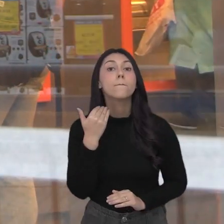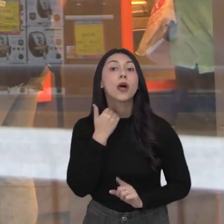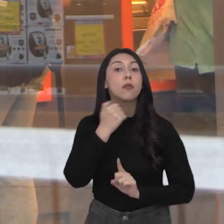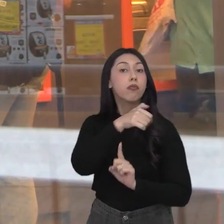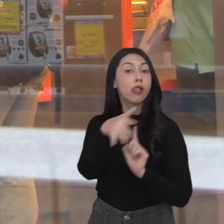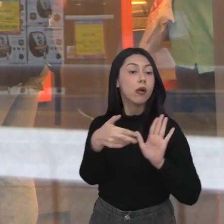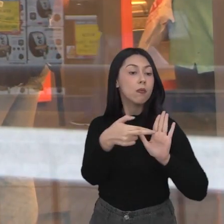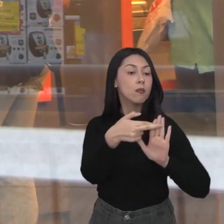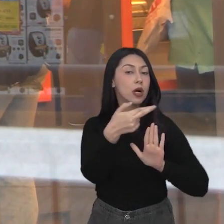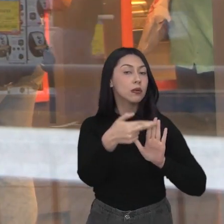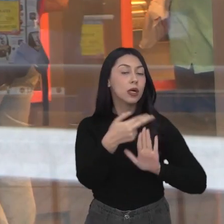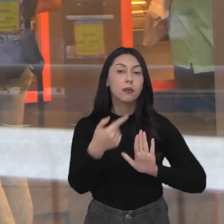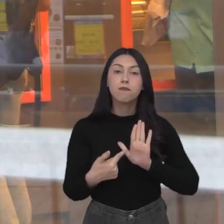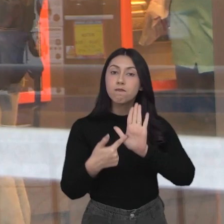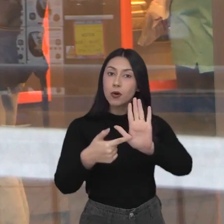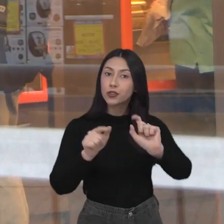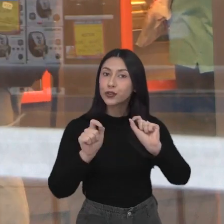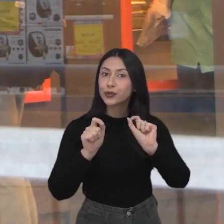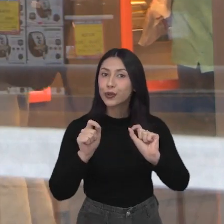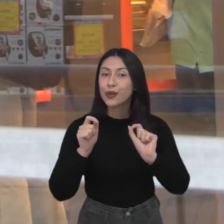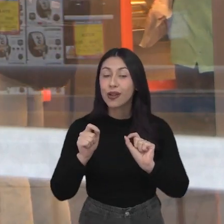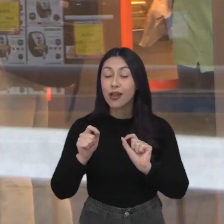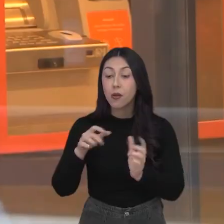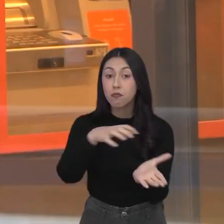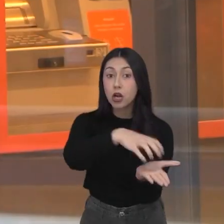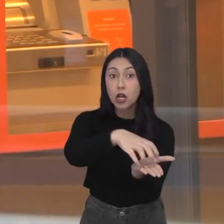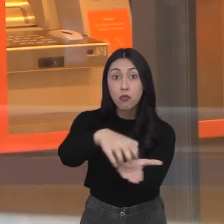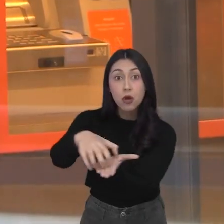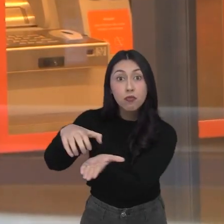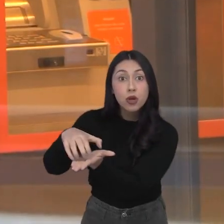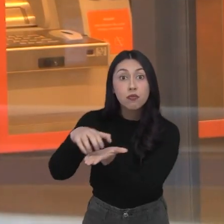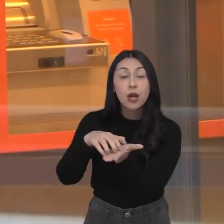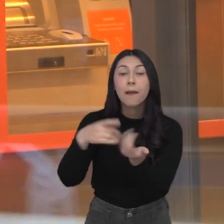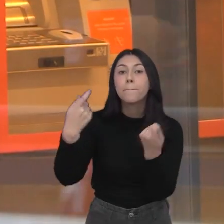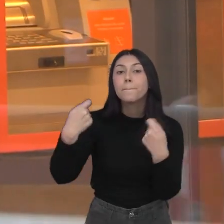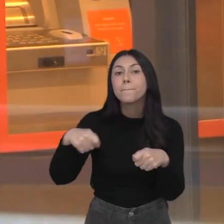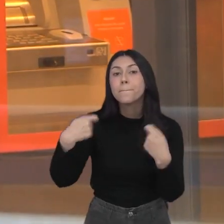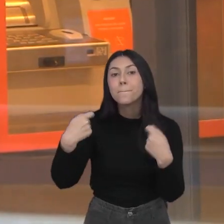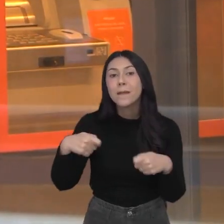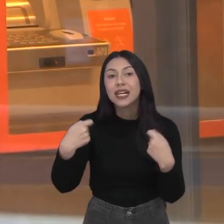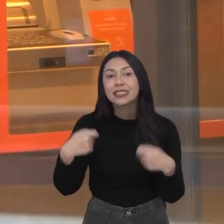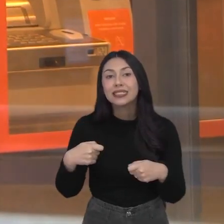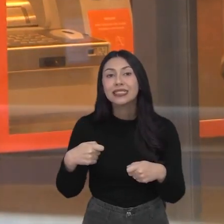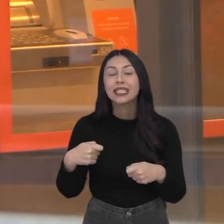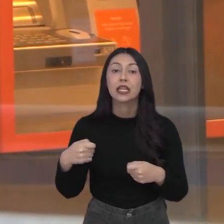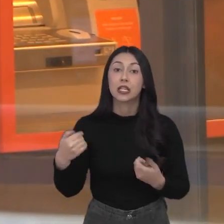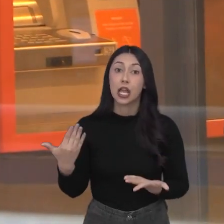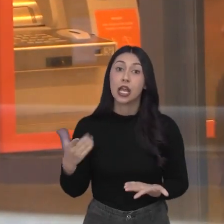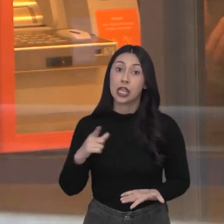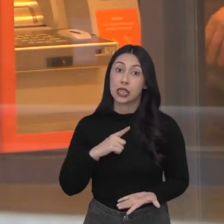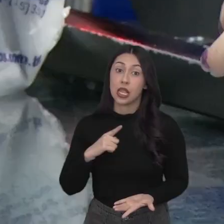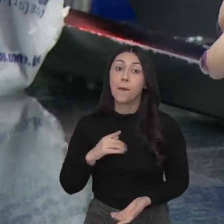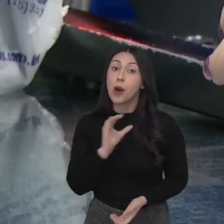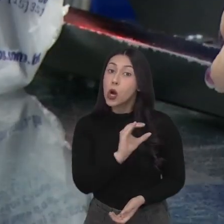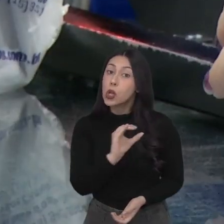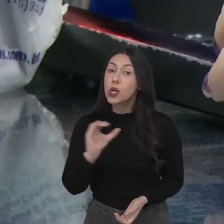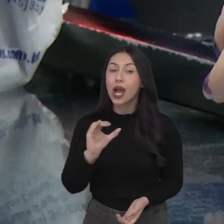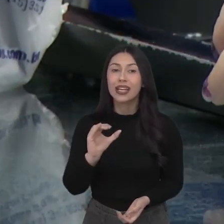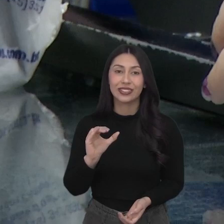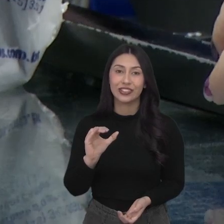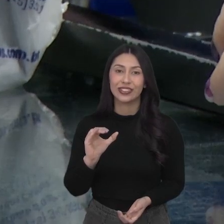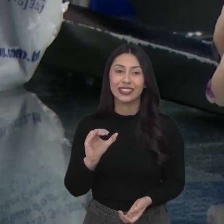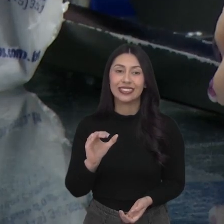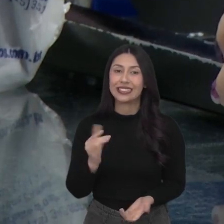do Banco Central determina que as instituições financeiras devem oferecer uma conta corrente sem taxas.